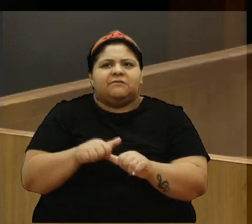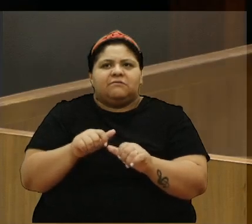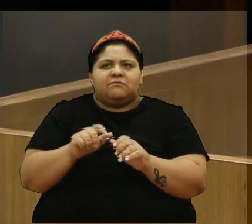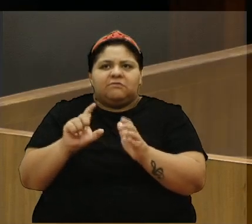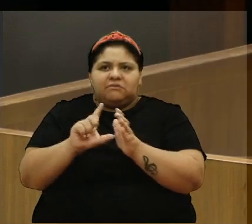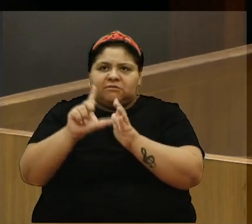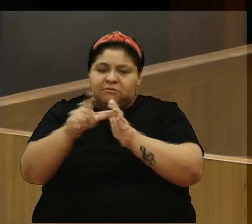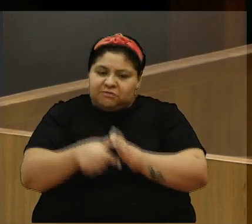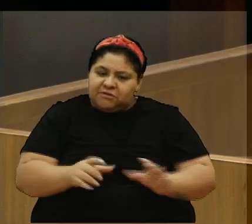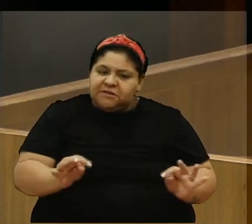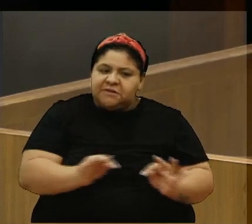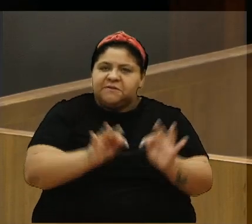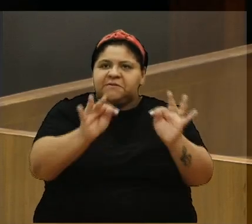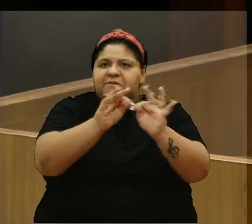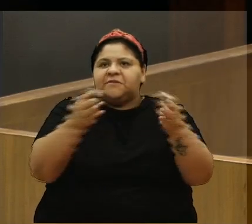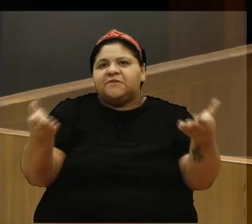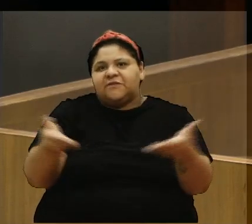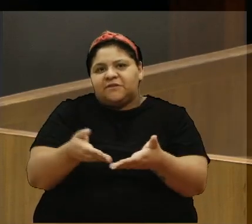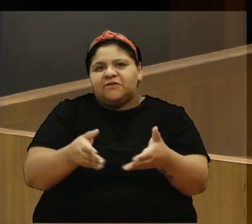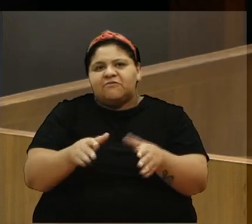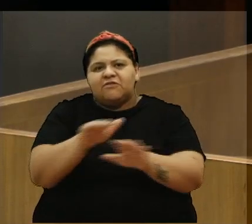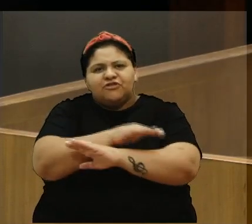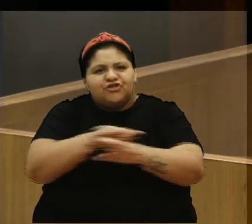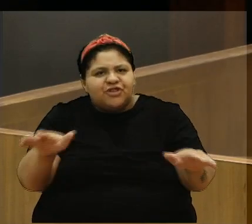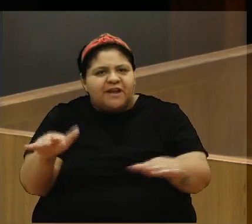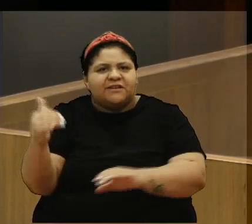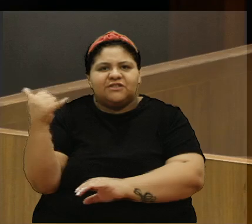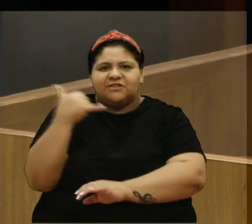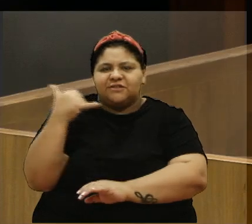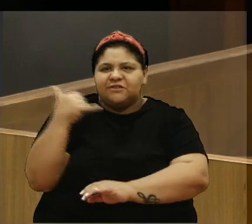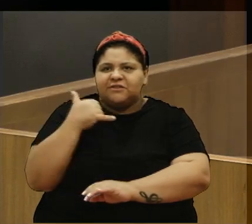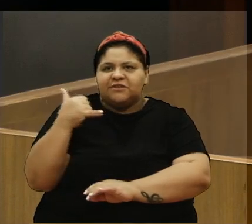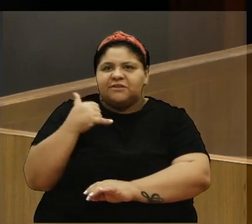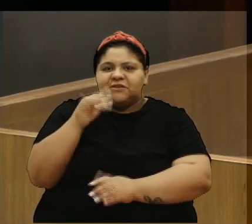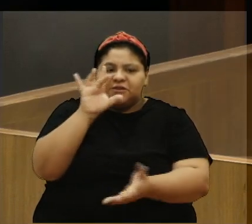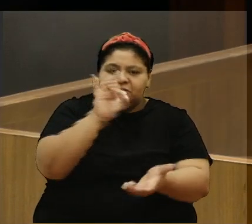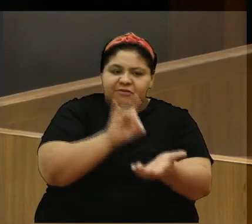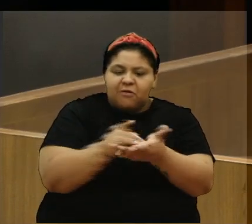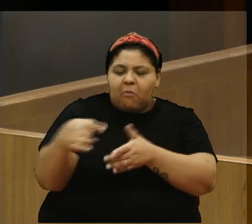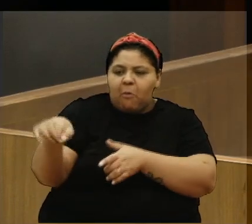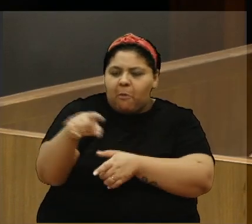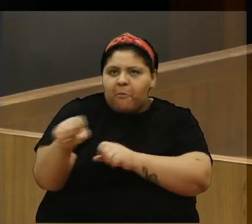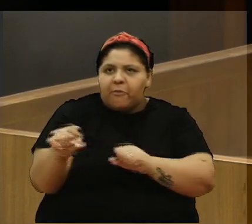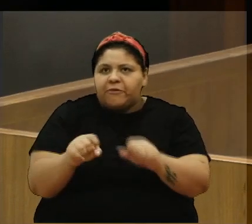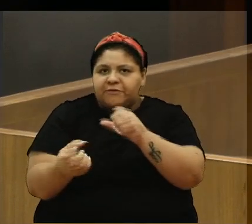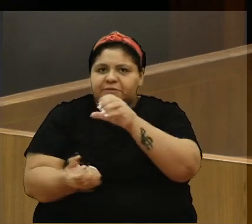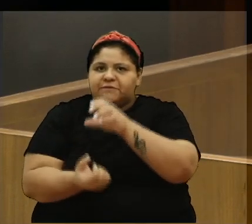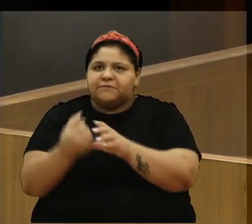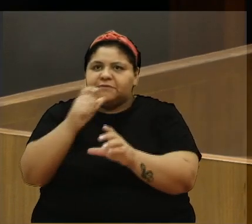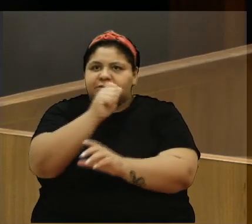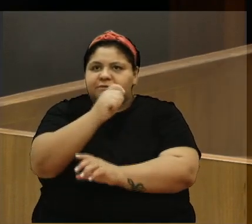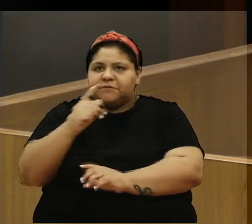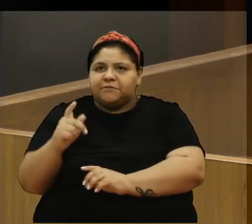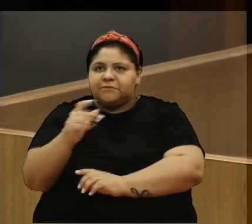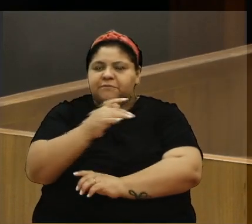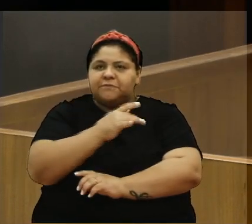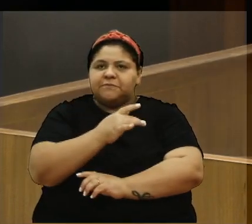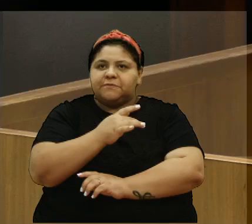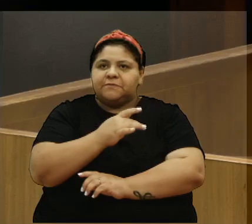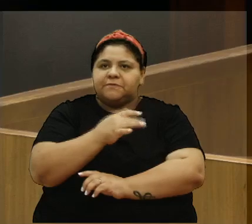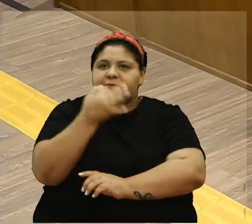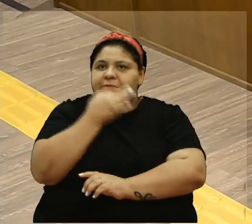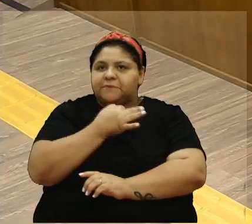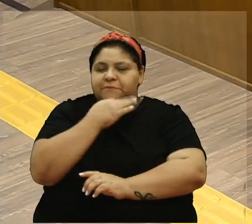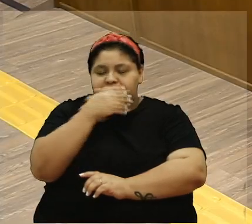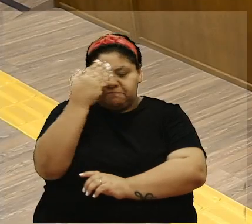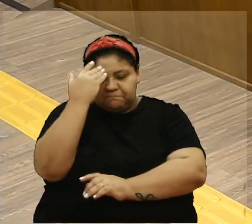Pós-evolução tecnológica nós já estamos. Então, chega de telefone fixo e que a gente possa criar aplicativos na nossa cidade.